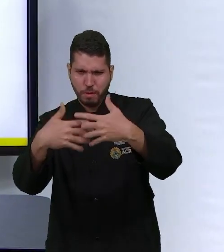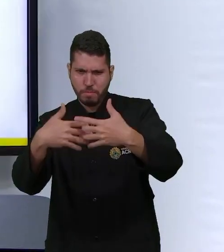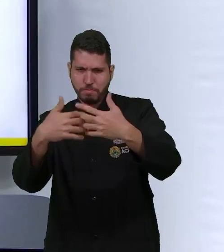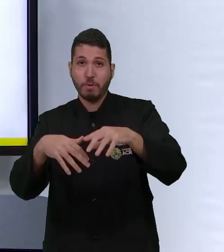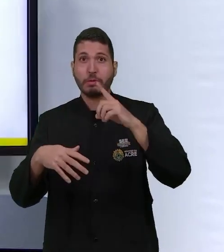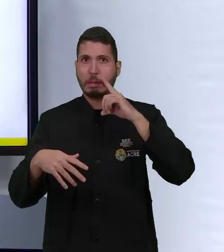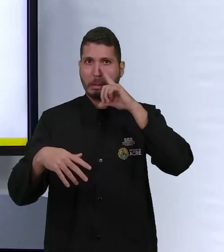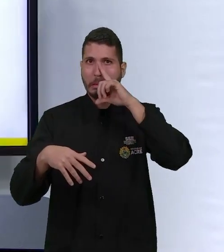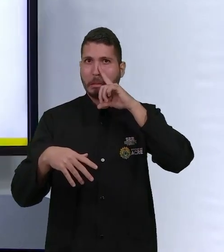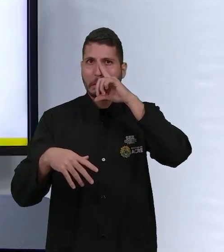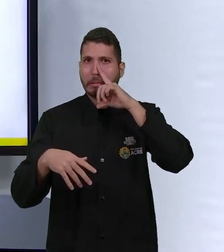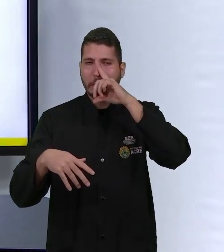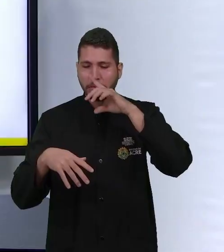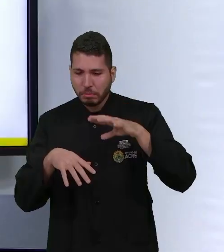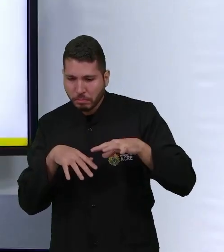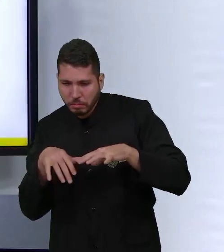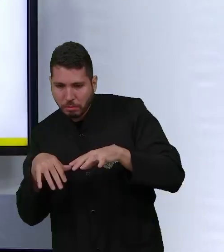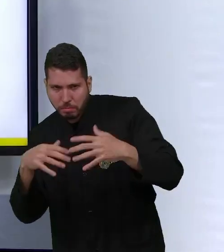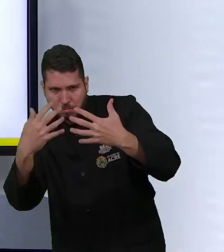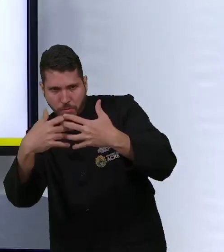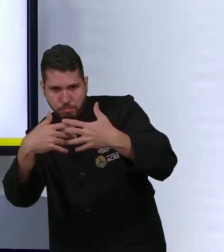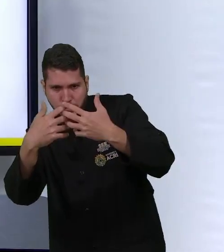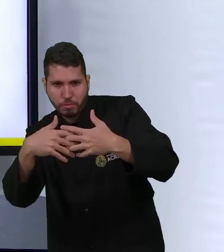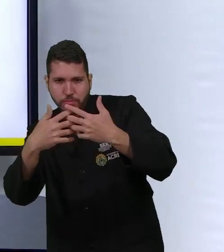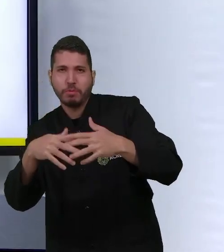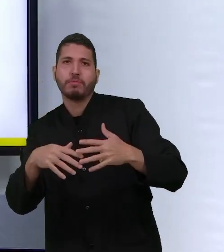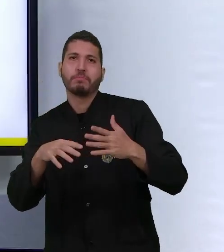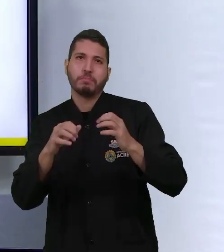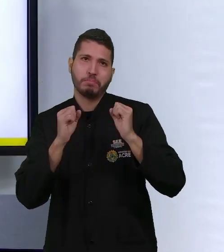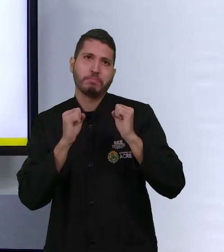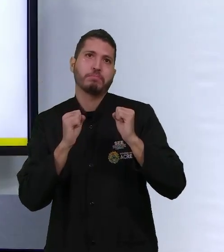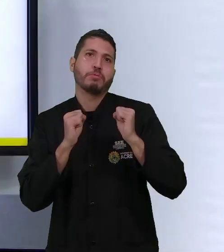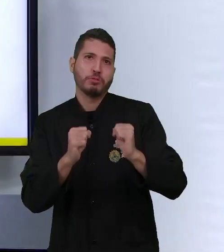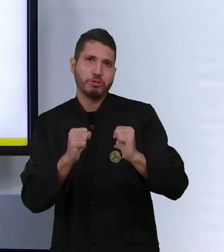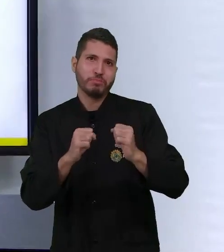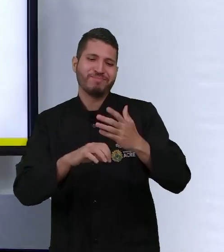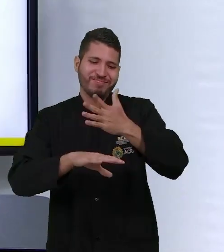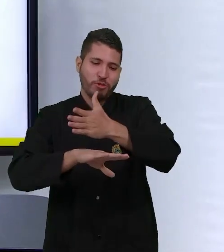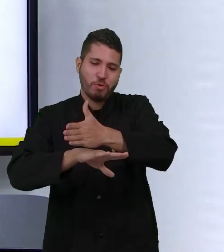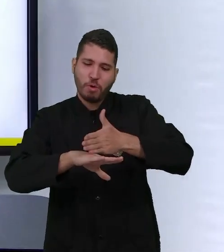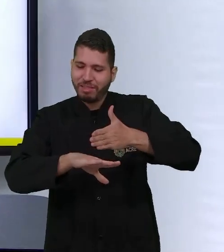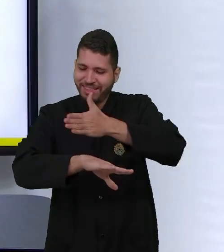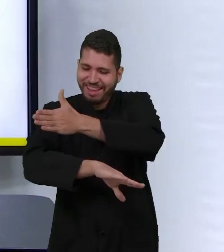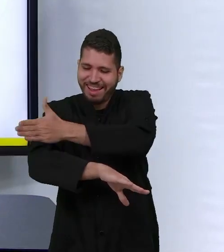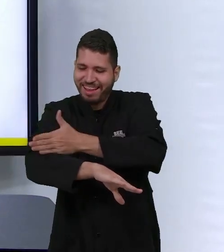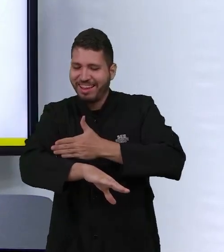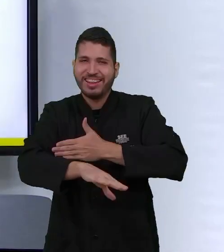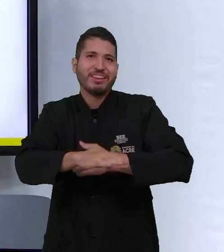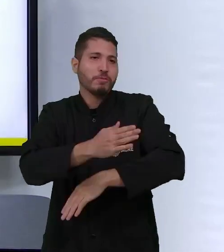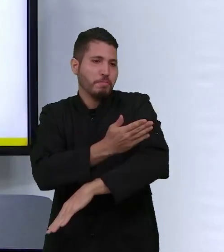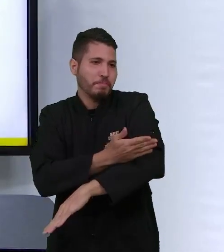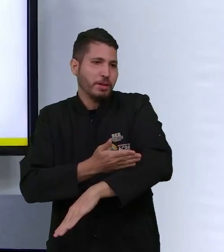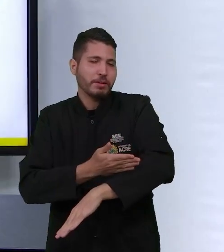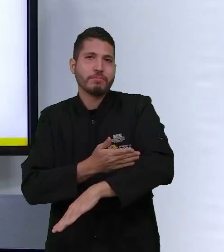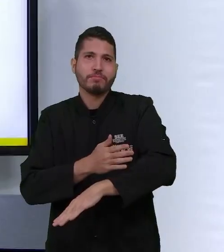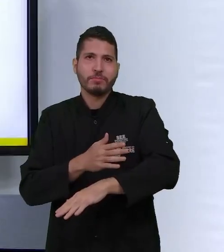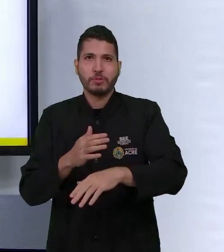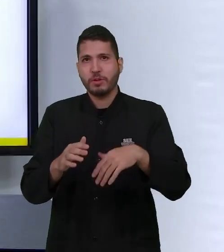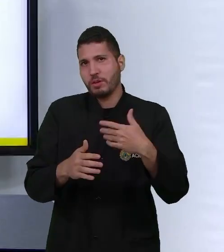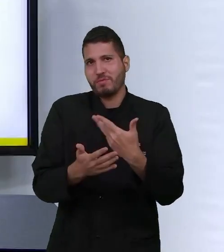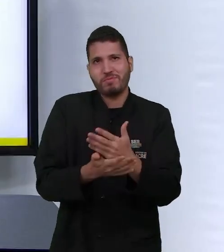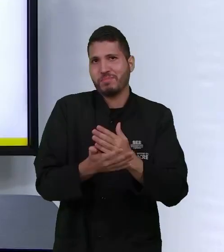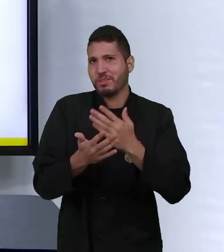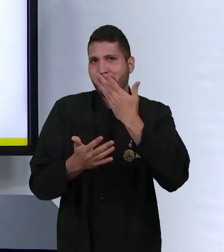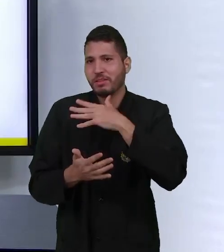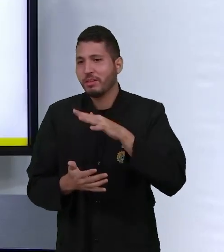muitas foram mutiladas, cortadas, perderam membros, partes do corpo para sempre. Muitas foram